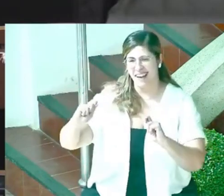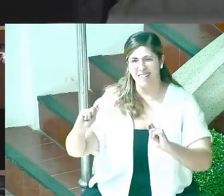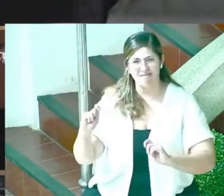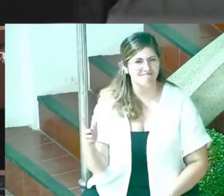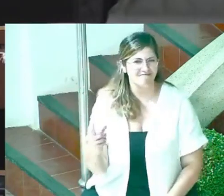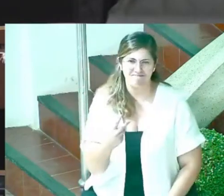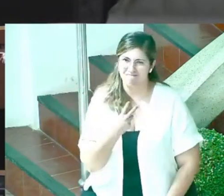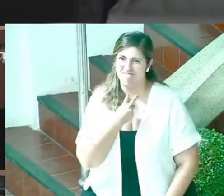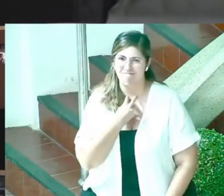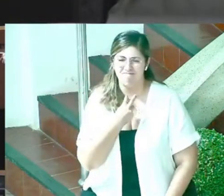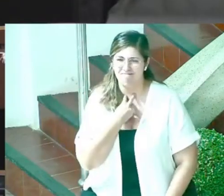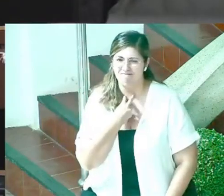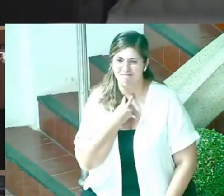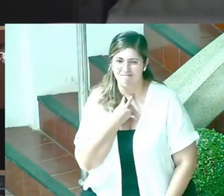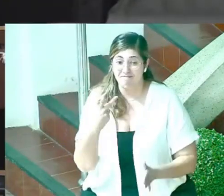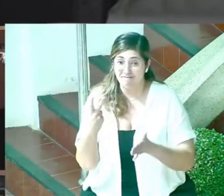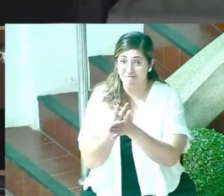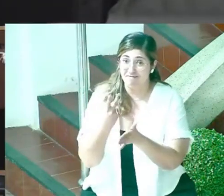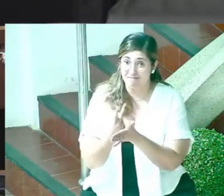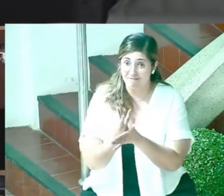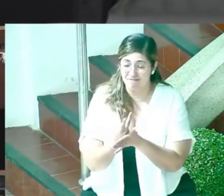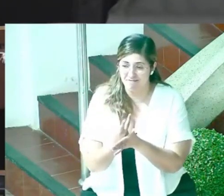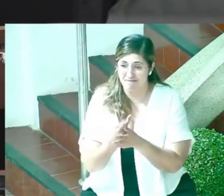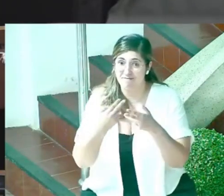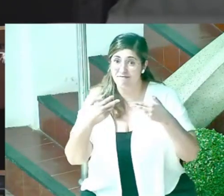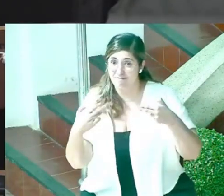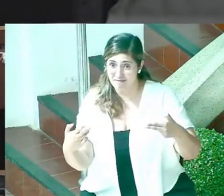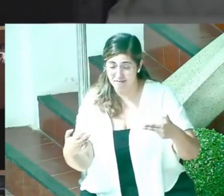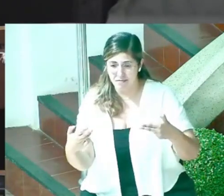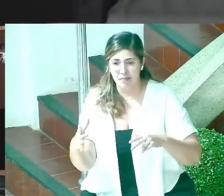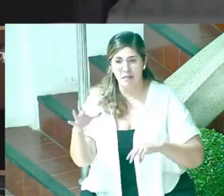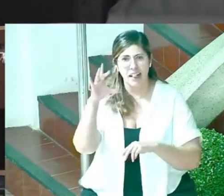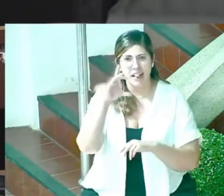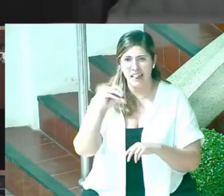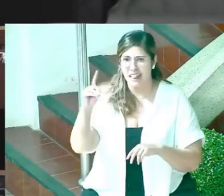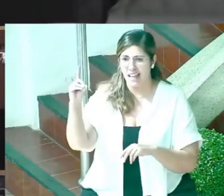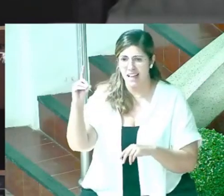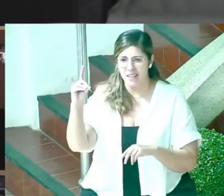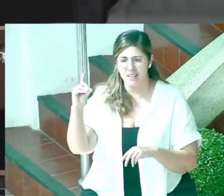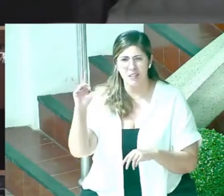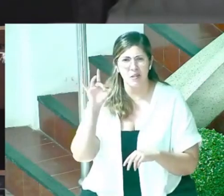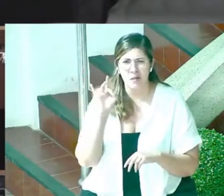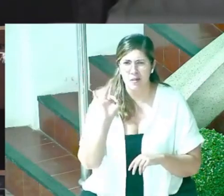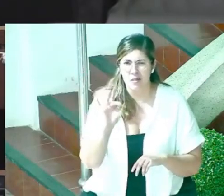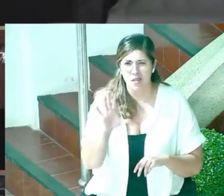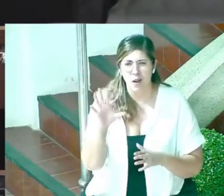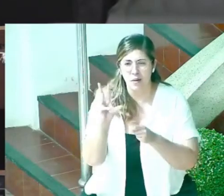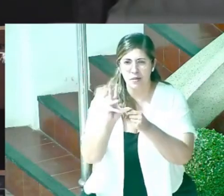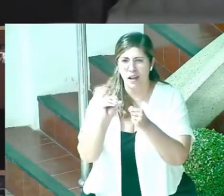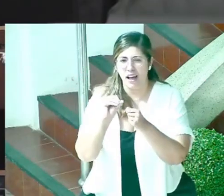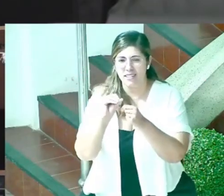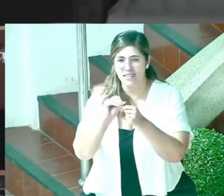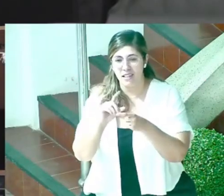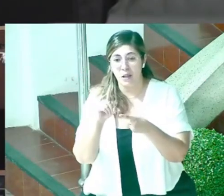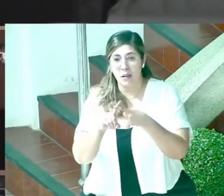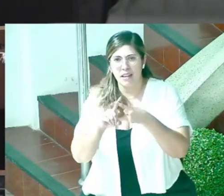perdão e perdoar são em si um ato contínuo. Um ato contínuo.